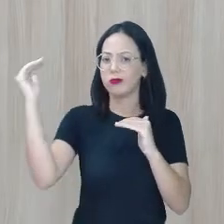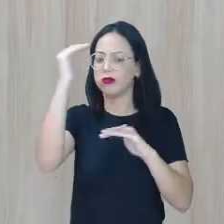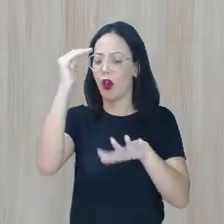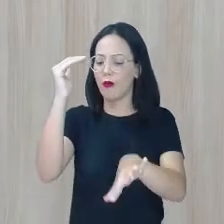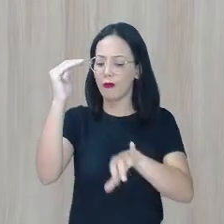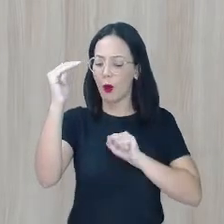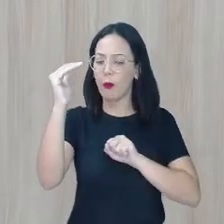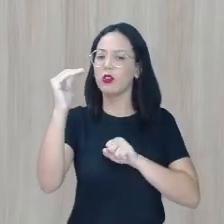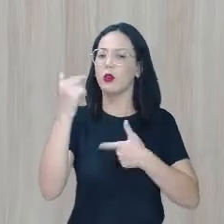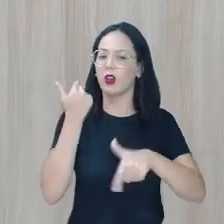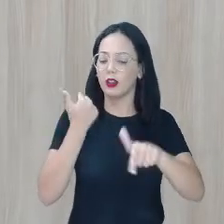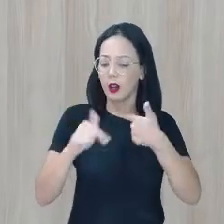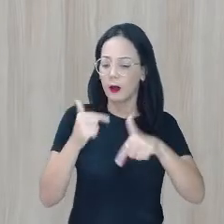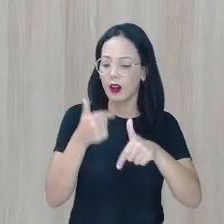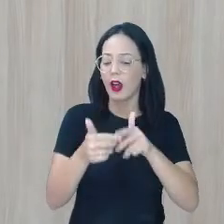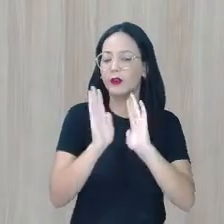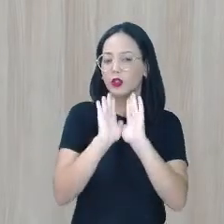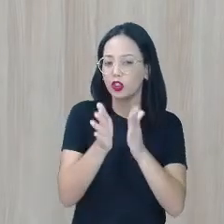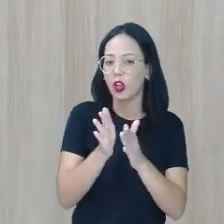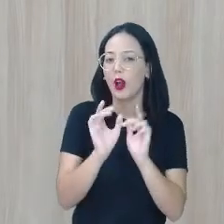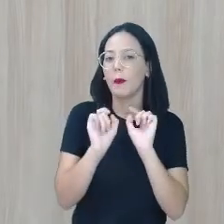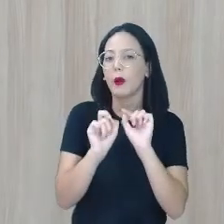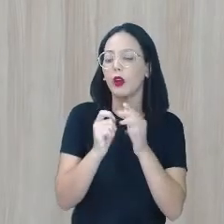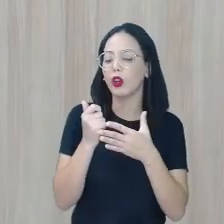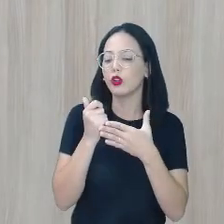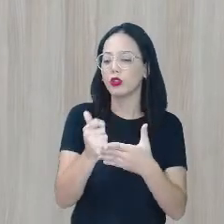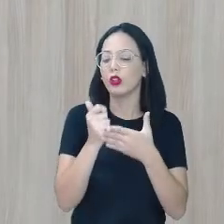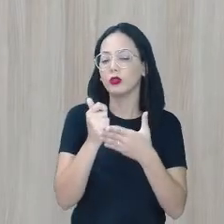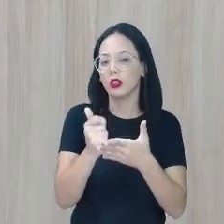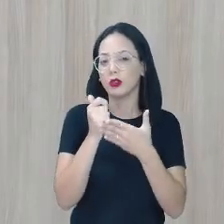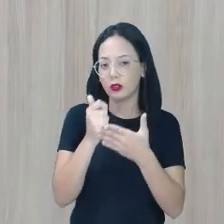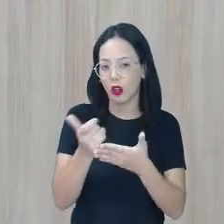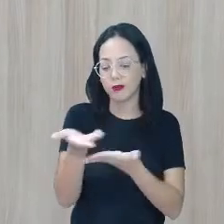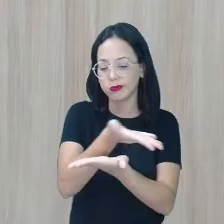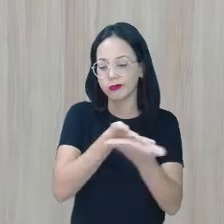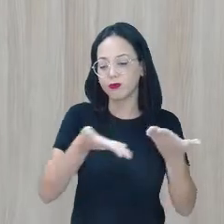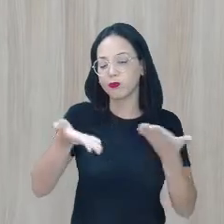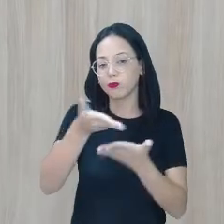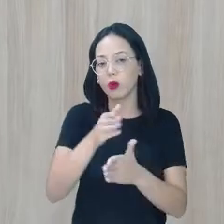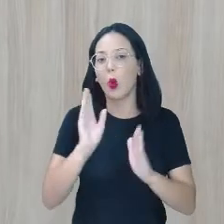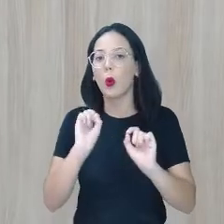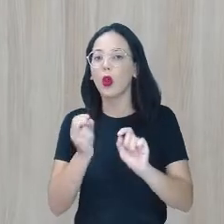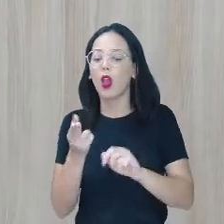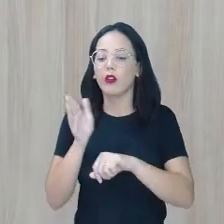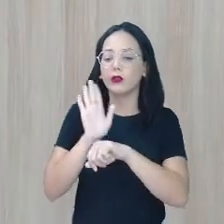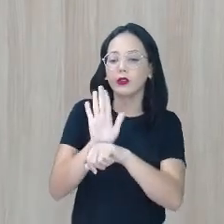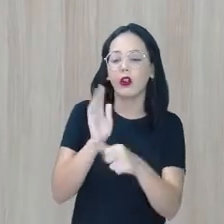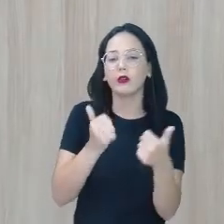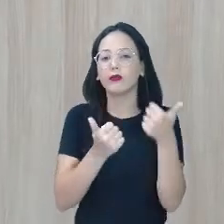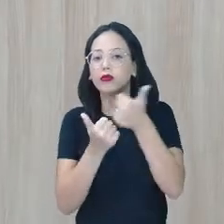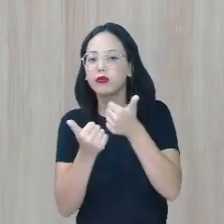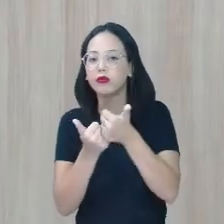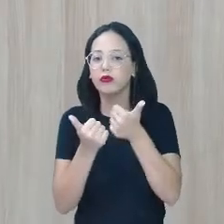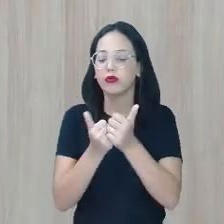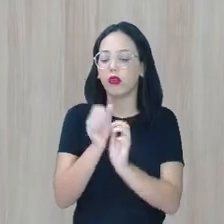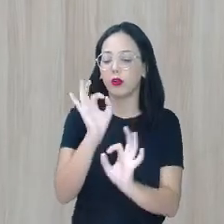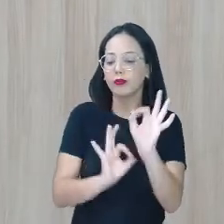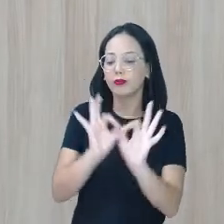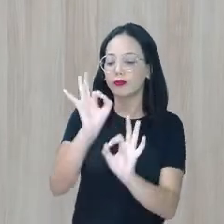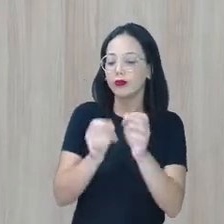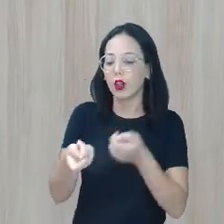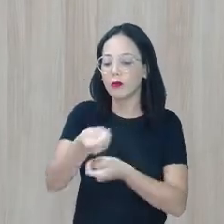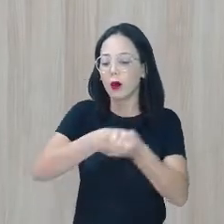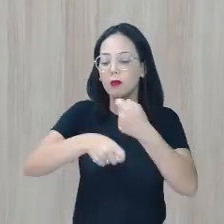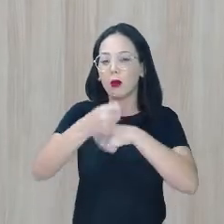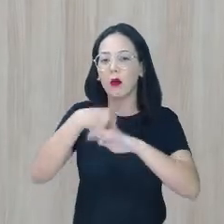que trabalhavam ali para ajudar, né, ou assessorando ali o imperador na administração